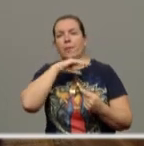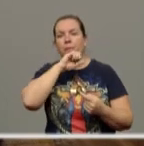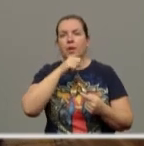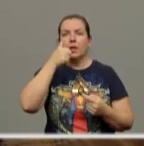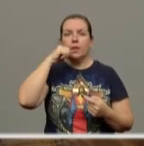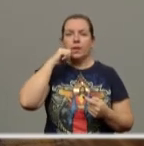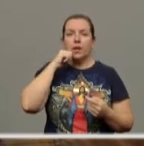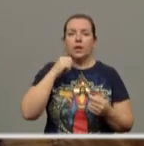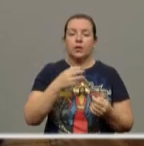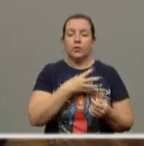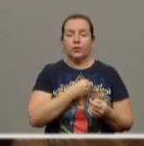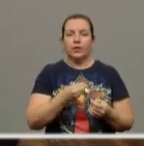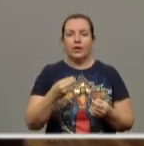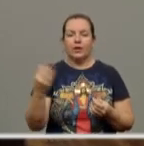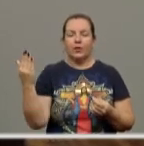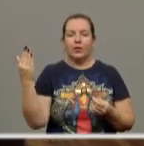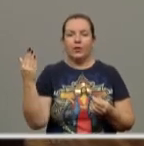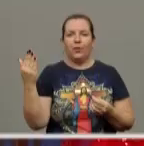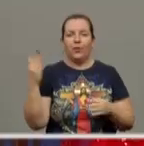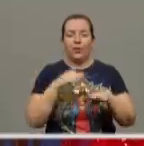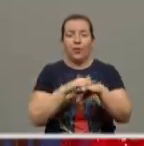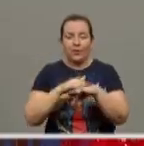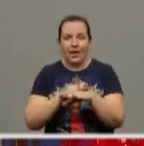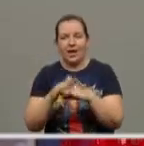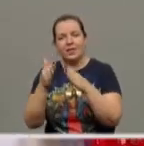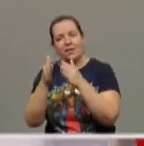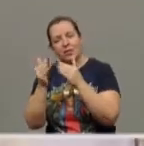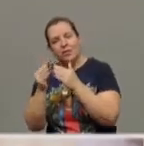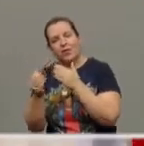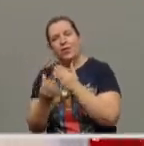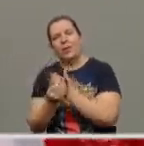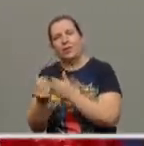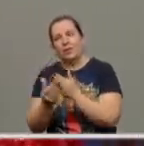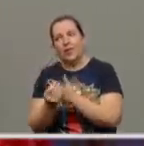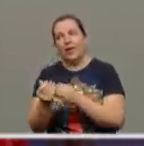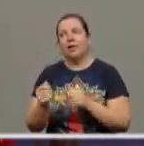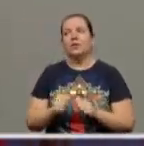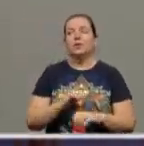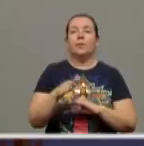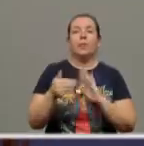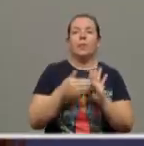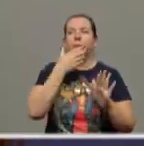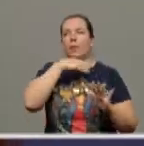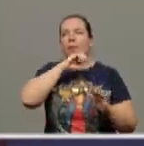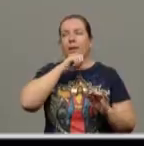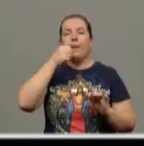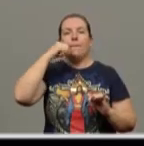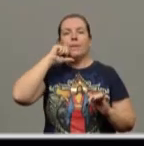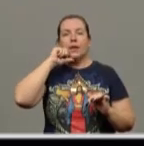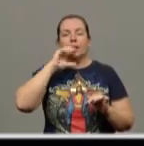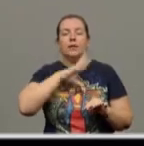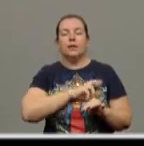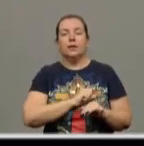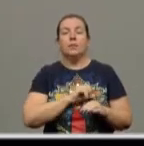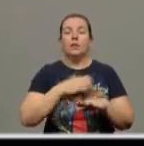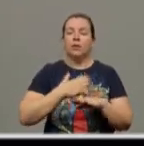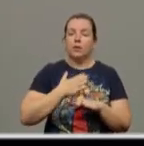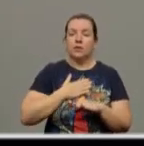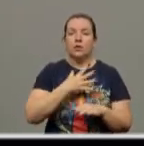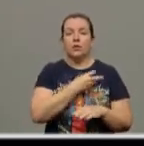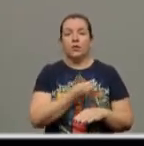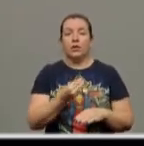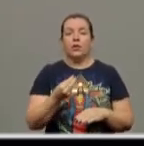vem questionar, né? Pedir um conselho. Todo pai e uma mãe que ama, gosta que o filho vem